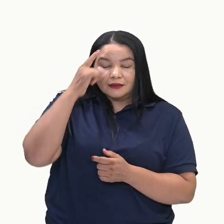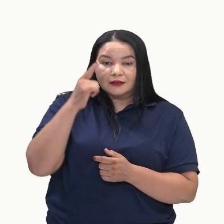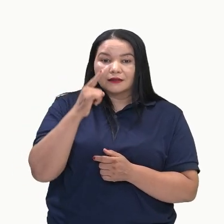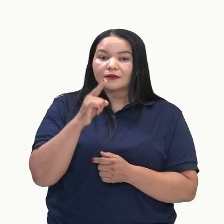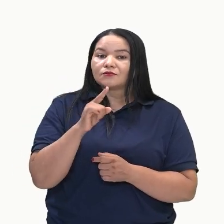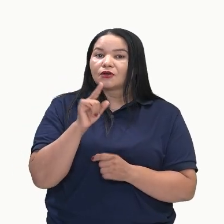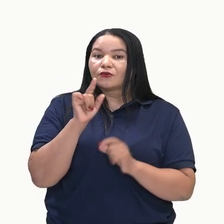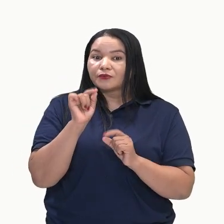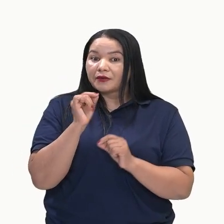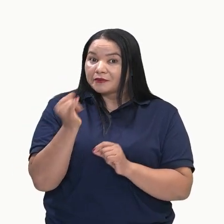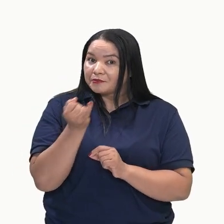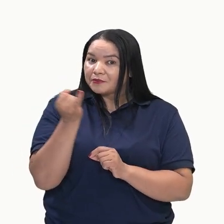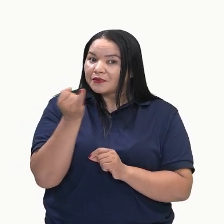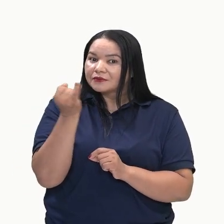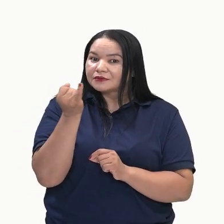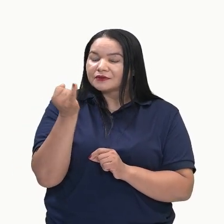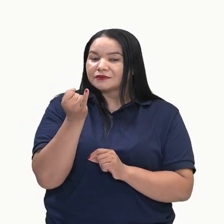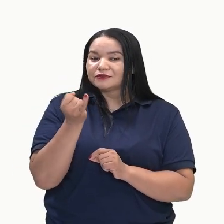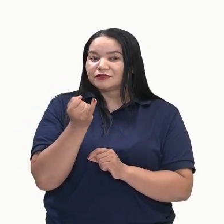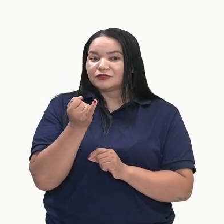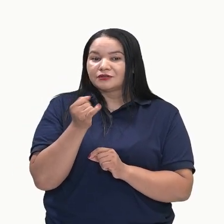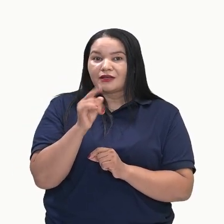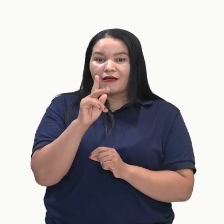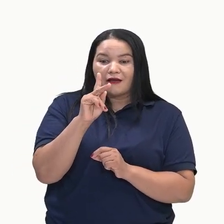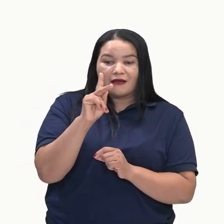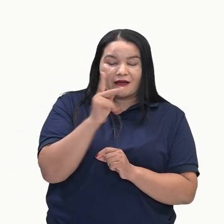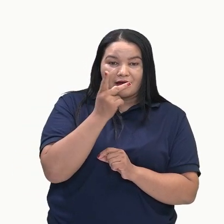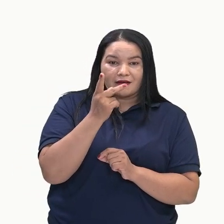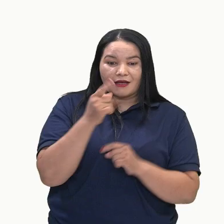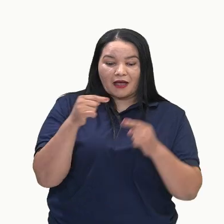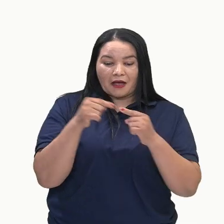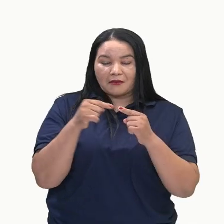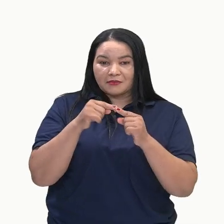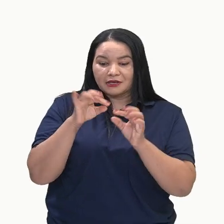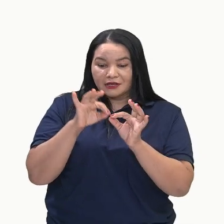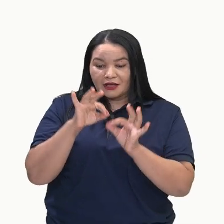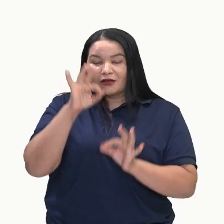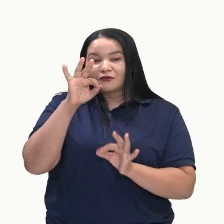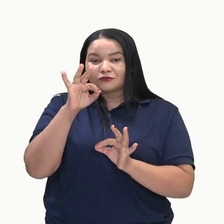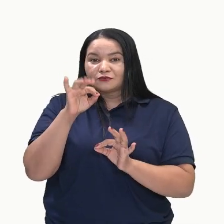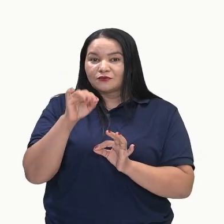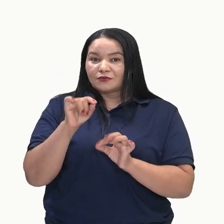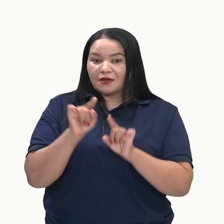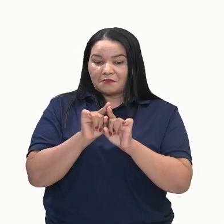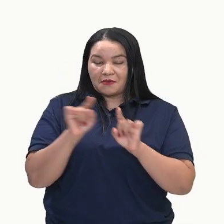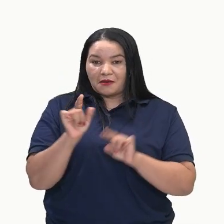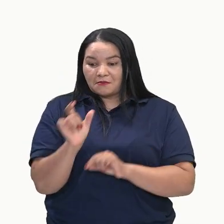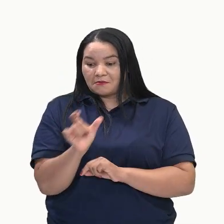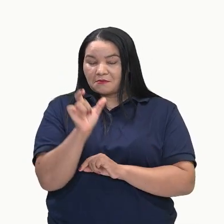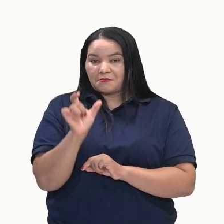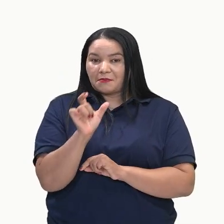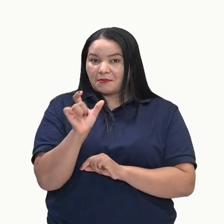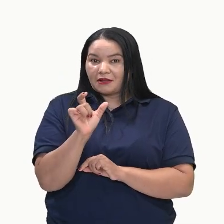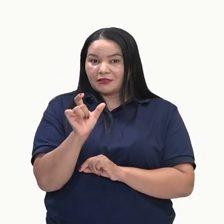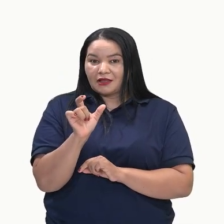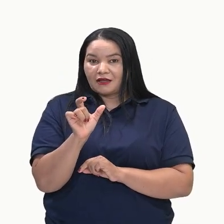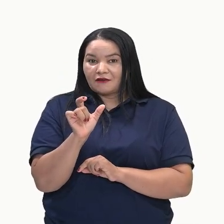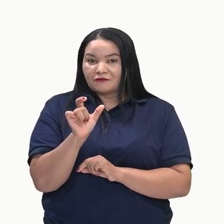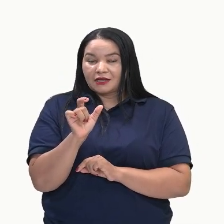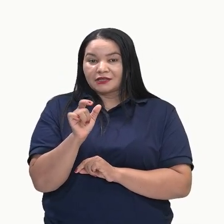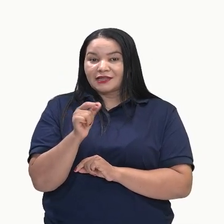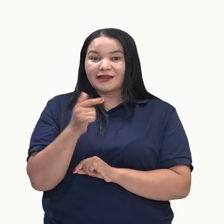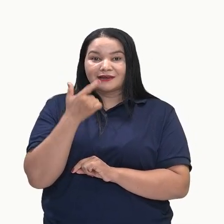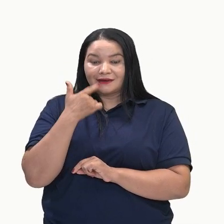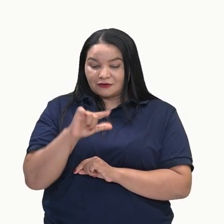bem? Pelo amor de Deus, não vai pensar que a altura se escreve aí iniciando com H na nossa língua portuguesa,